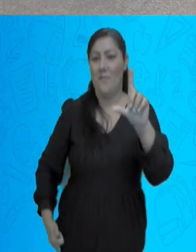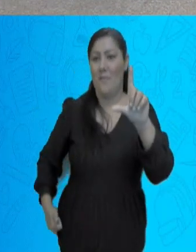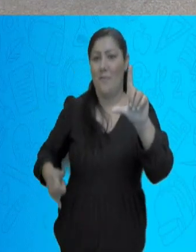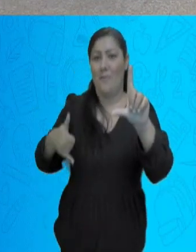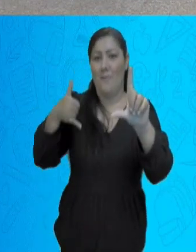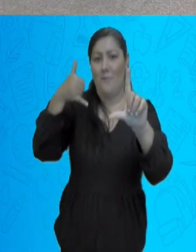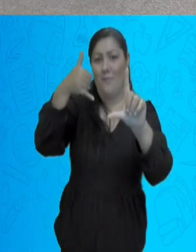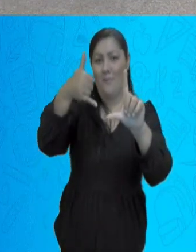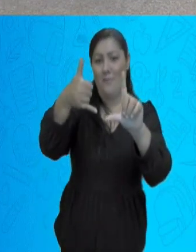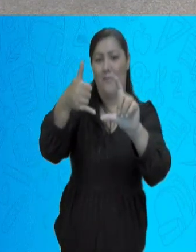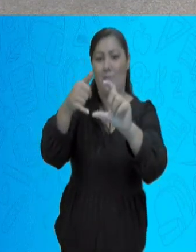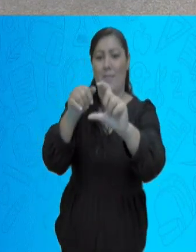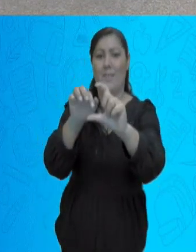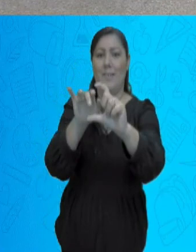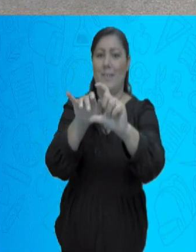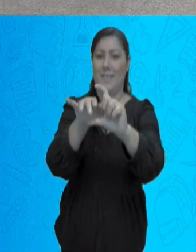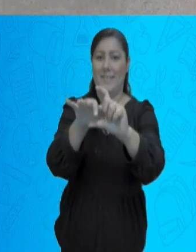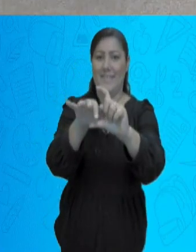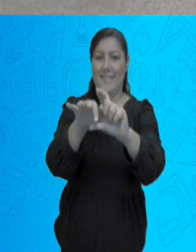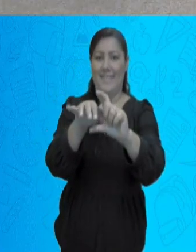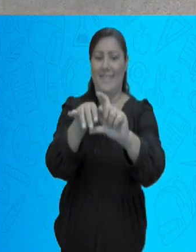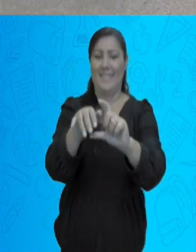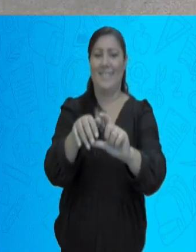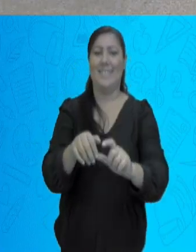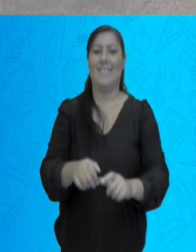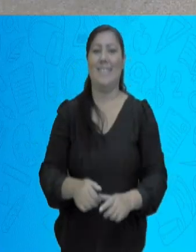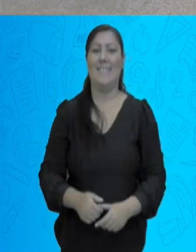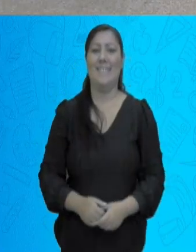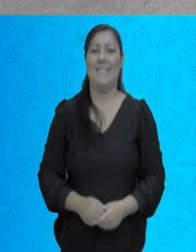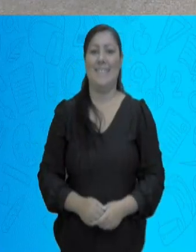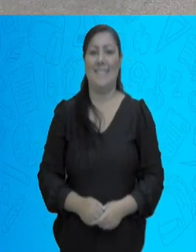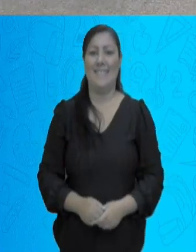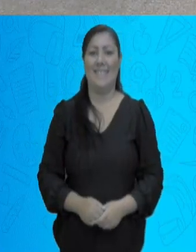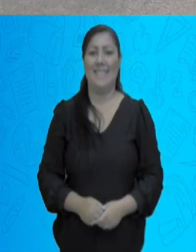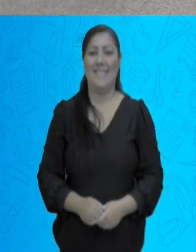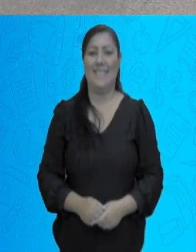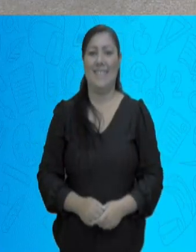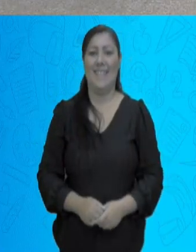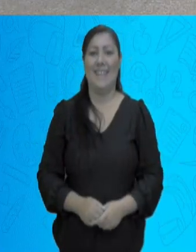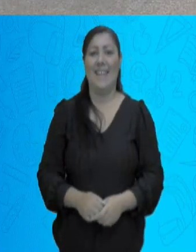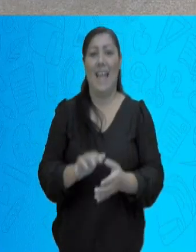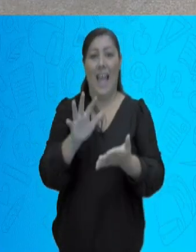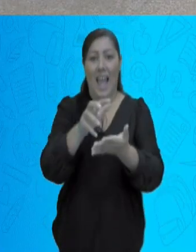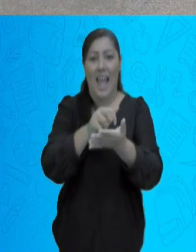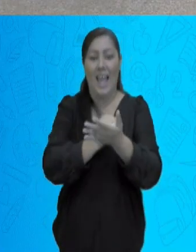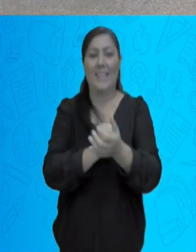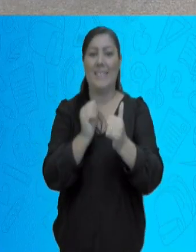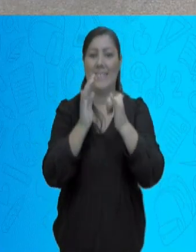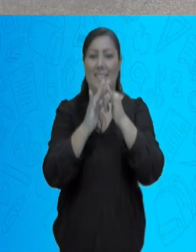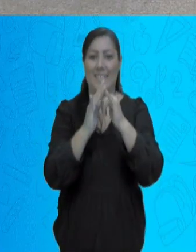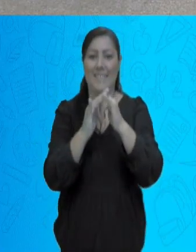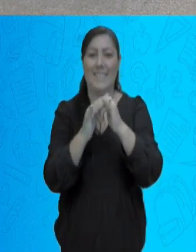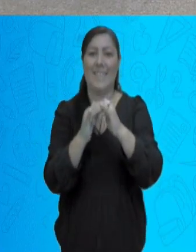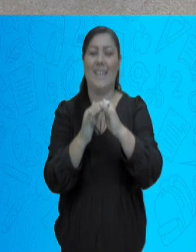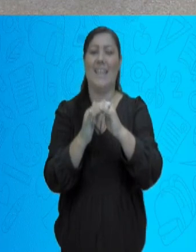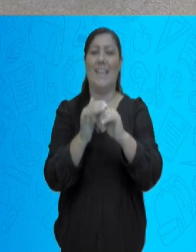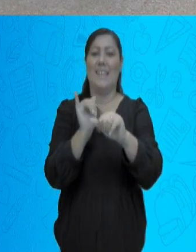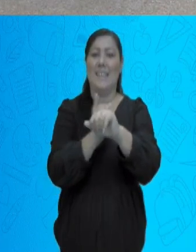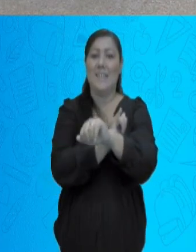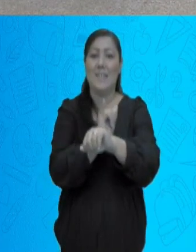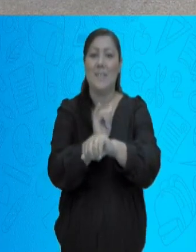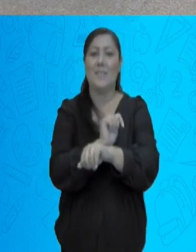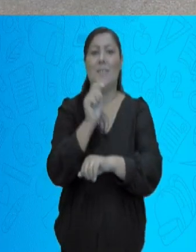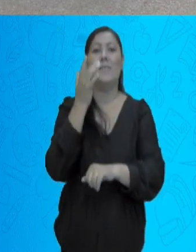seu celular para a imagem que aparece no canto da tela. Se inscreva no nosso canal do YouTube,